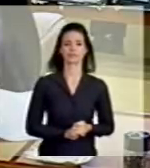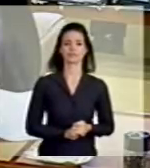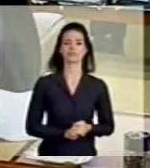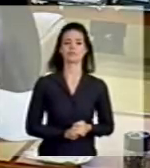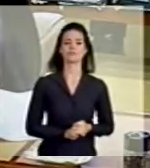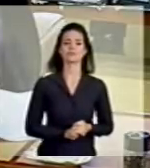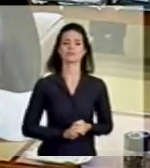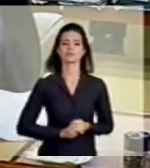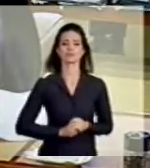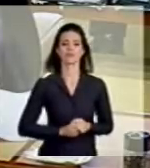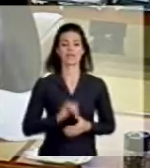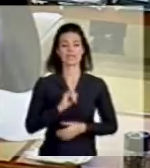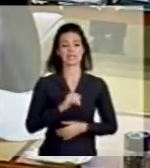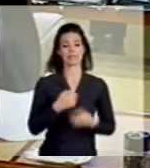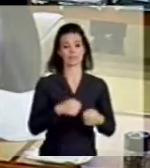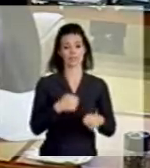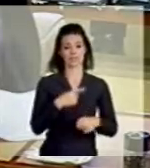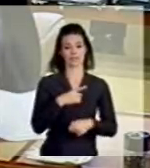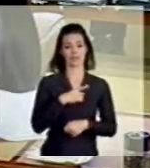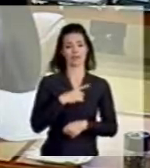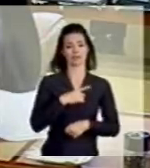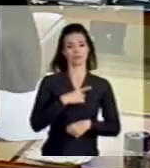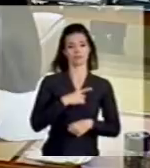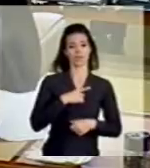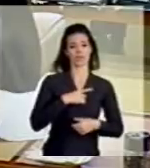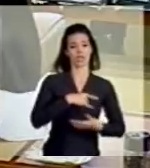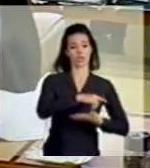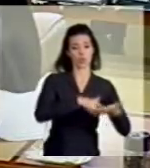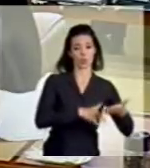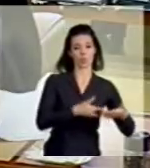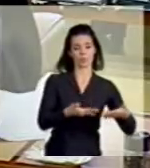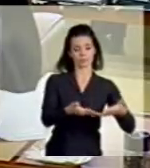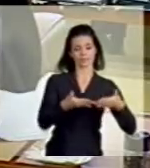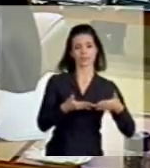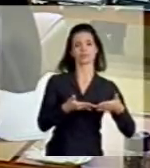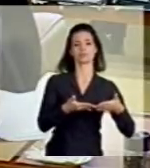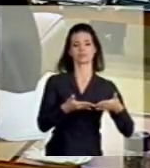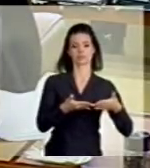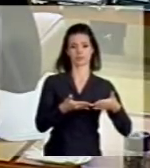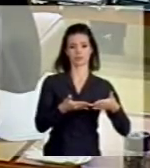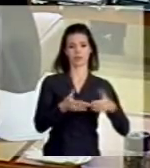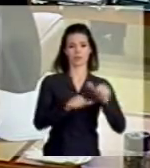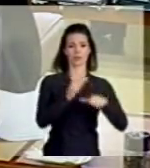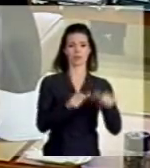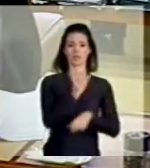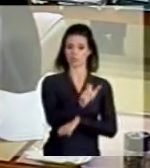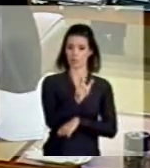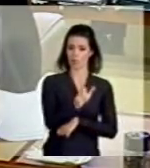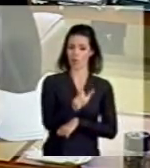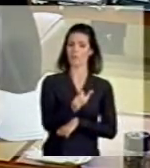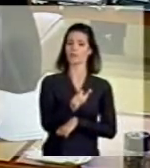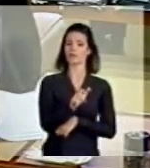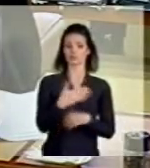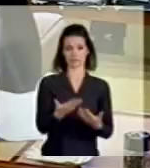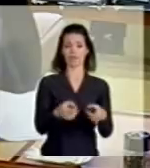alterações de nome, independentemente do sexo ou da orientação sexual do postulante, não há que se estabelecer outro procedimento para os